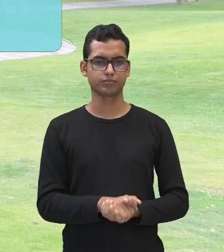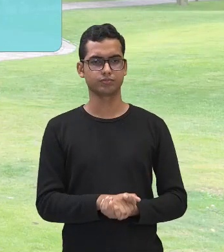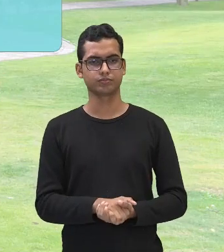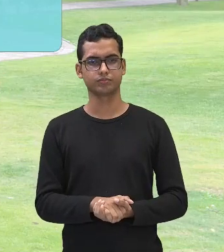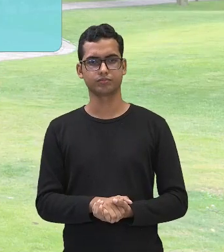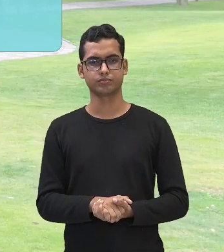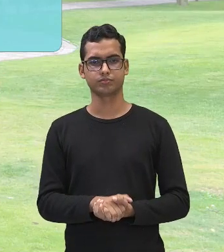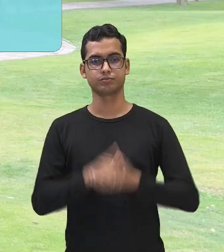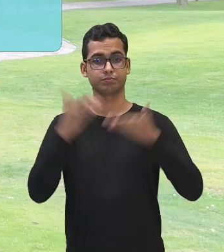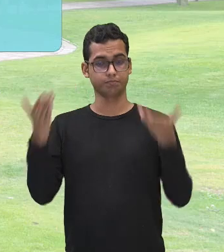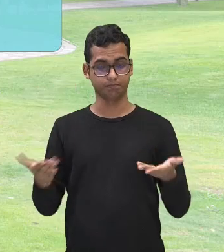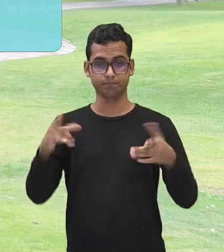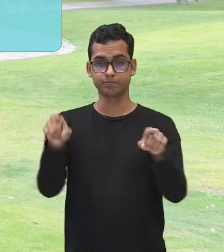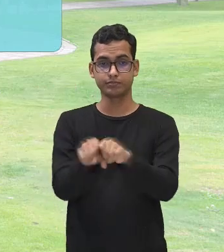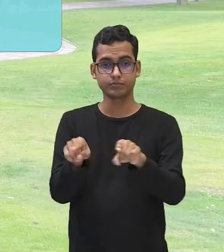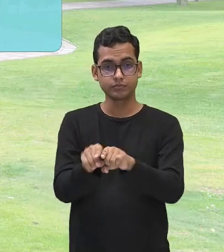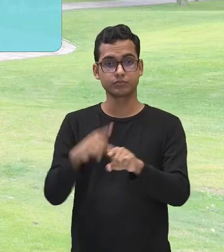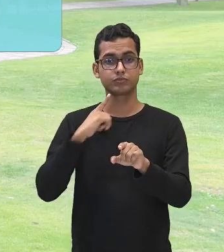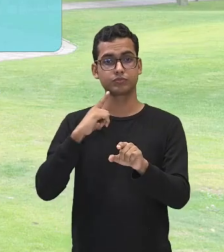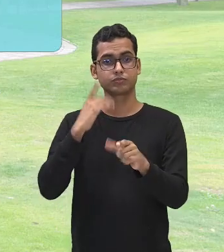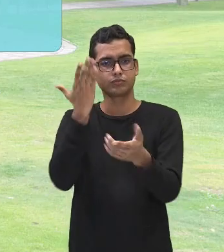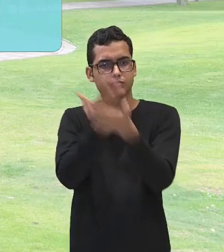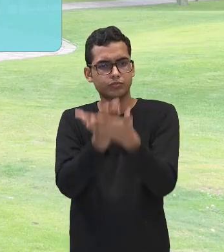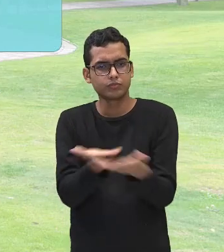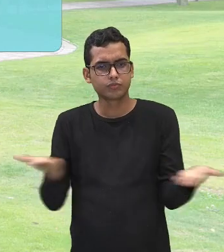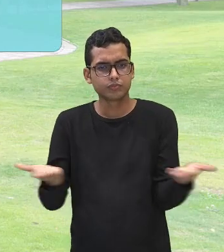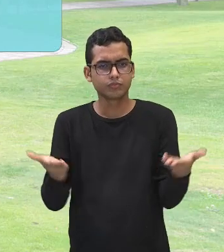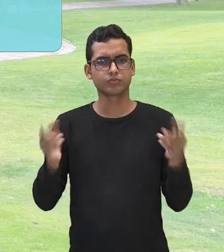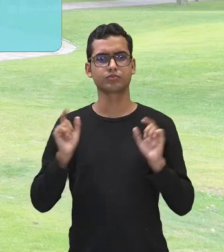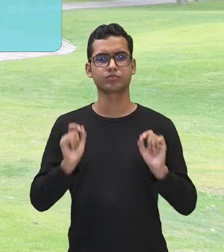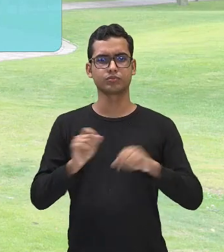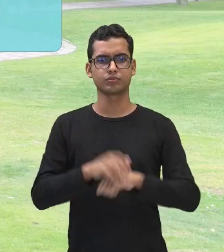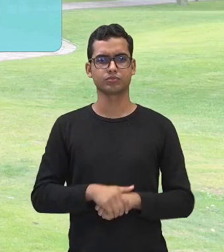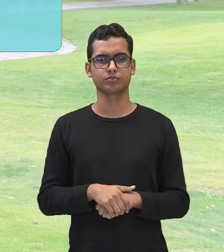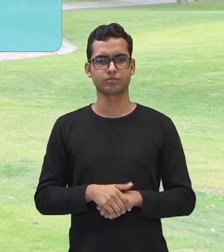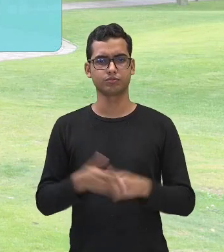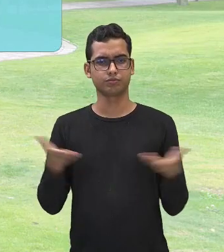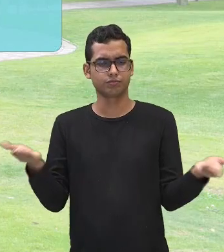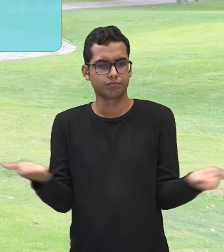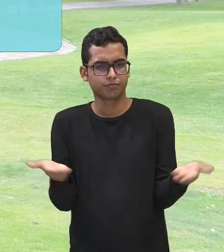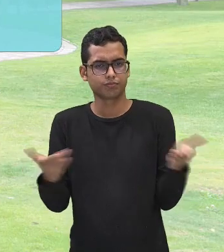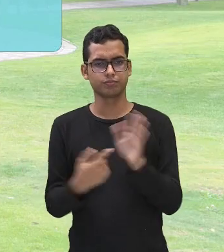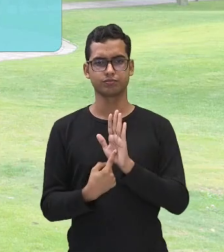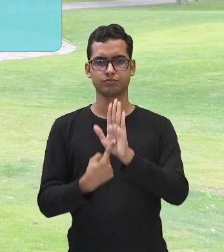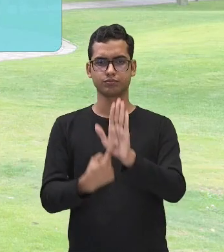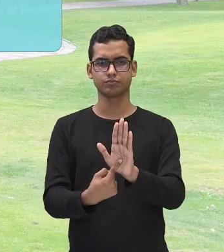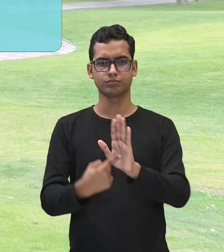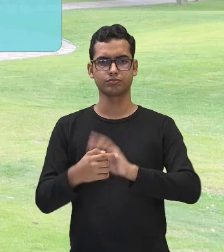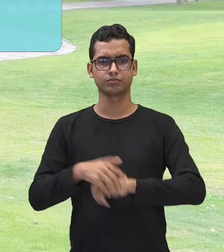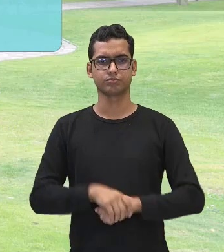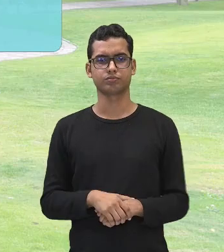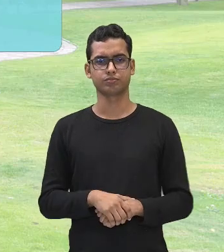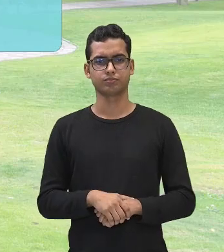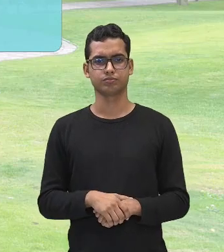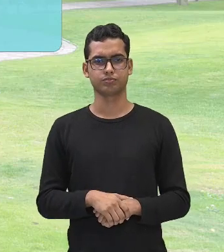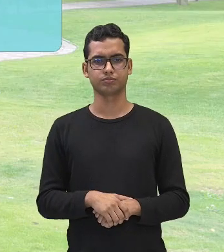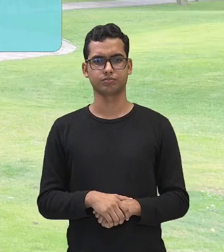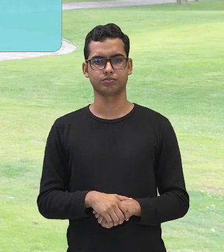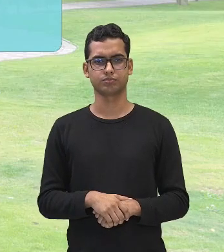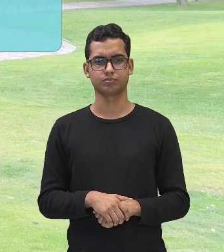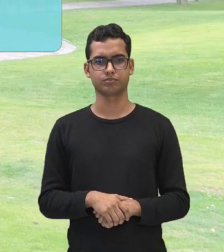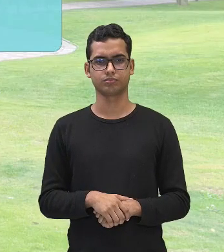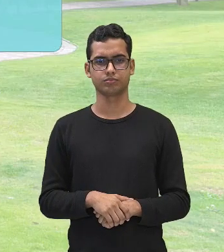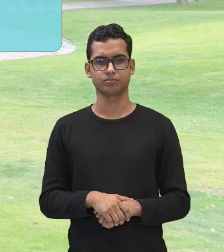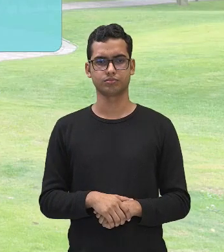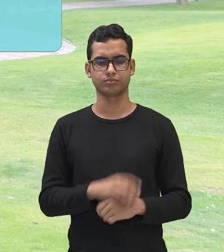No nosso caso, nessa nossa aula, é o presente. O tempo é o presente. Então, o presente